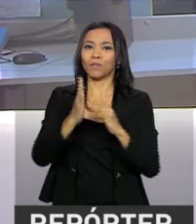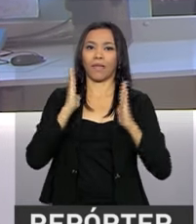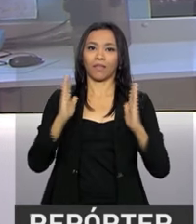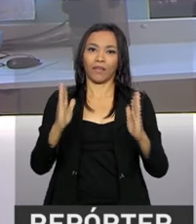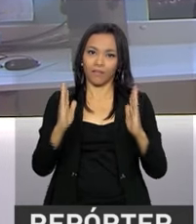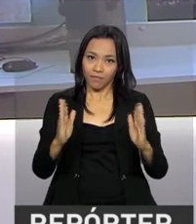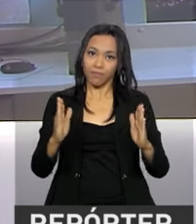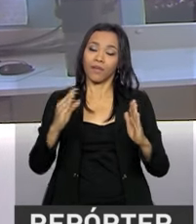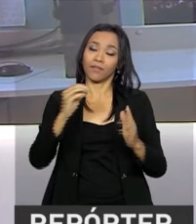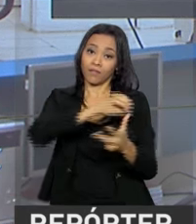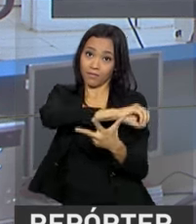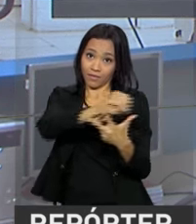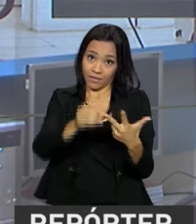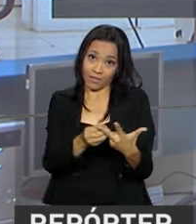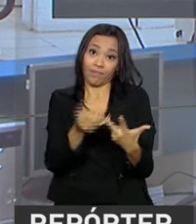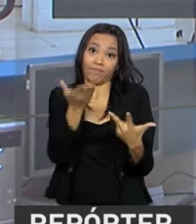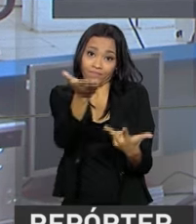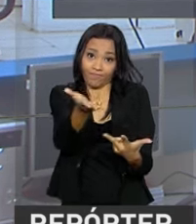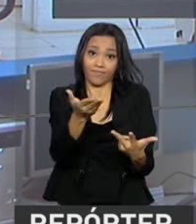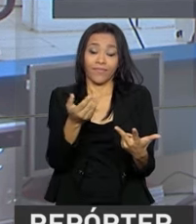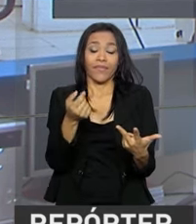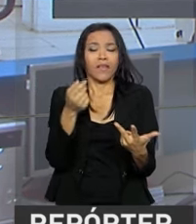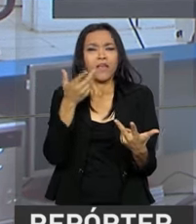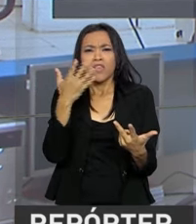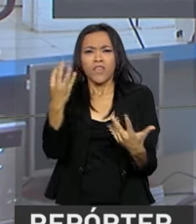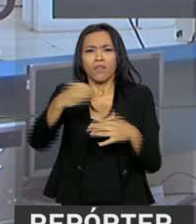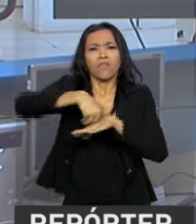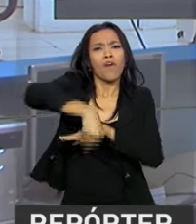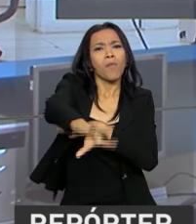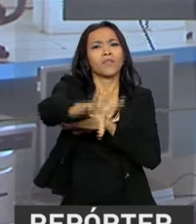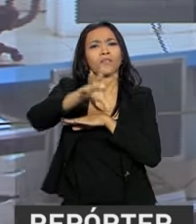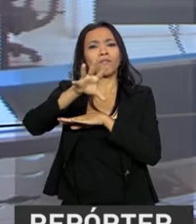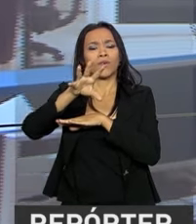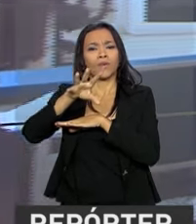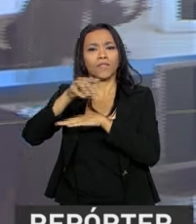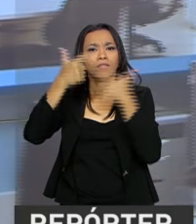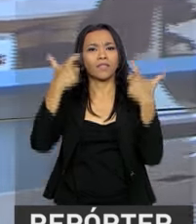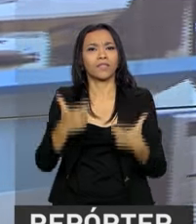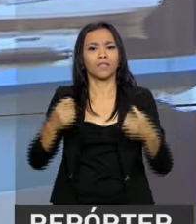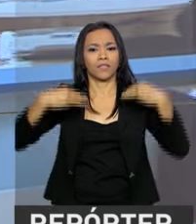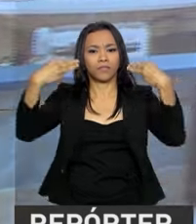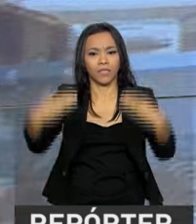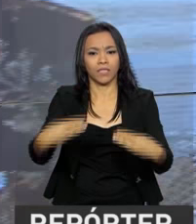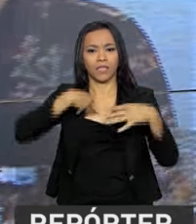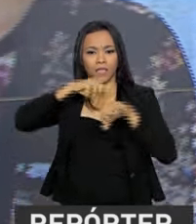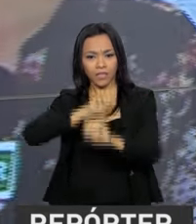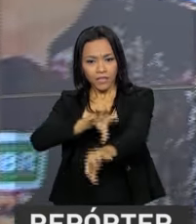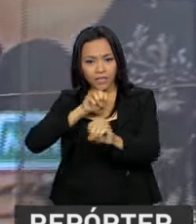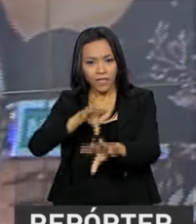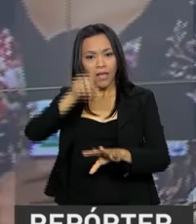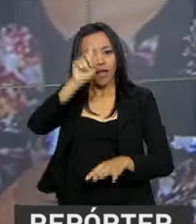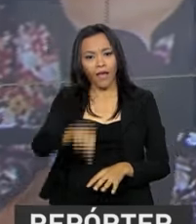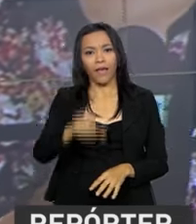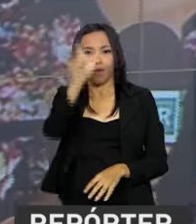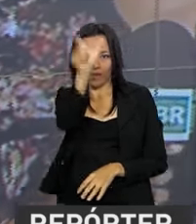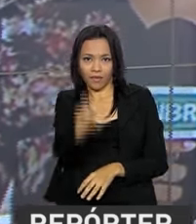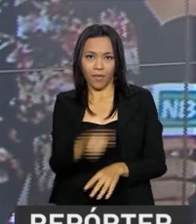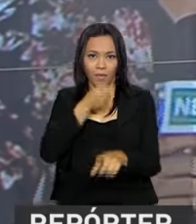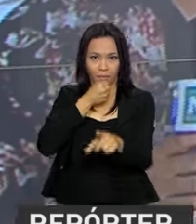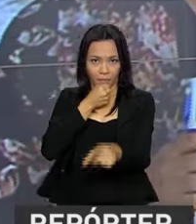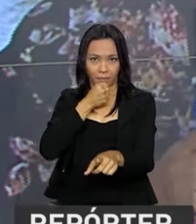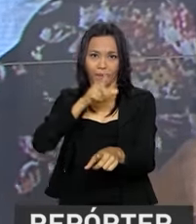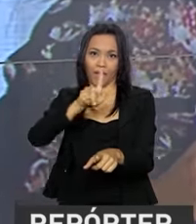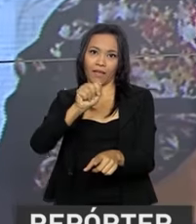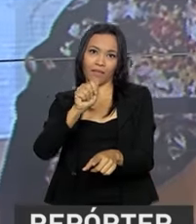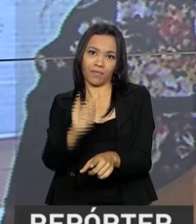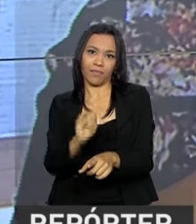de 2016. Quem traz pra gente as informações direto da do Ministério da Educação é a repórter Gabriela Noronha.